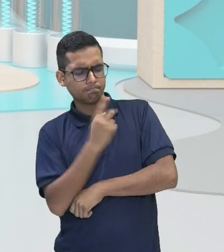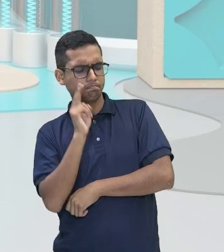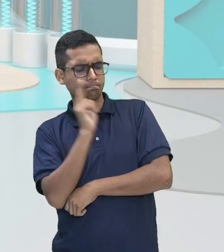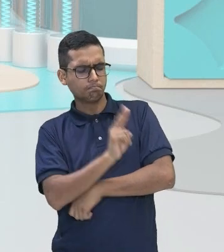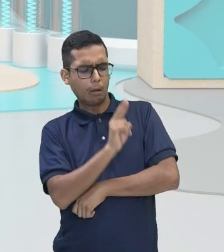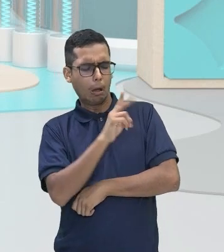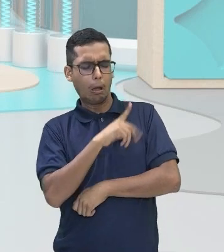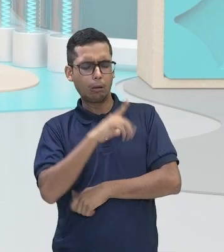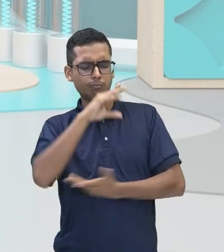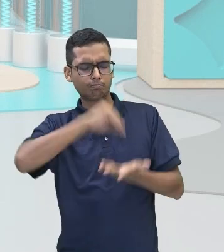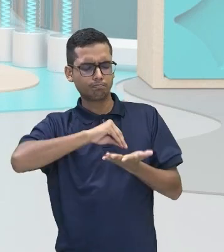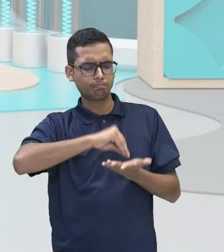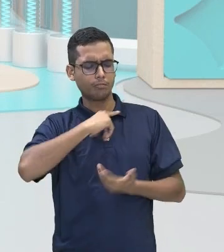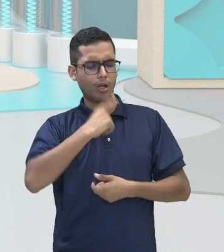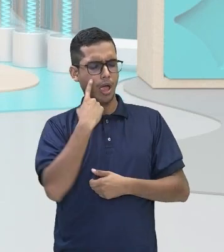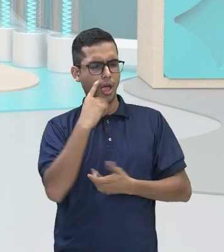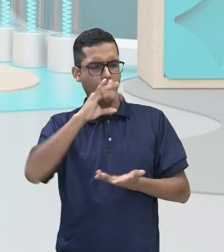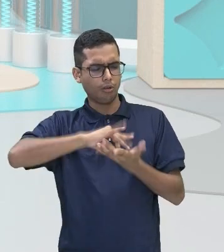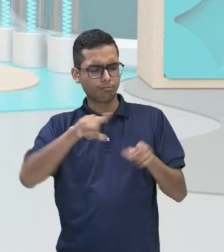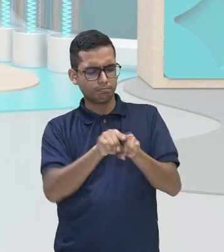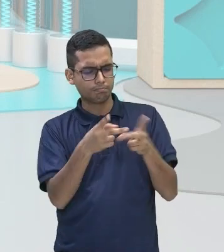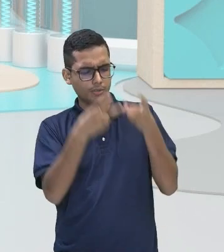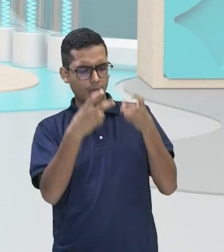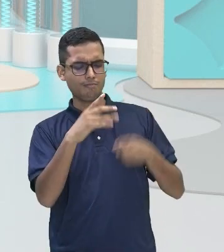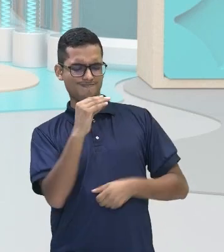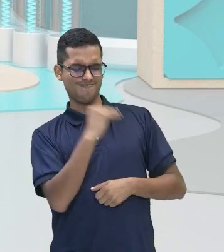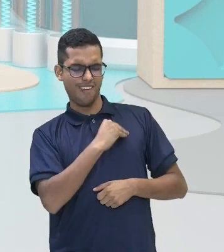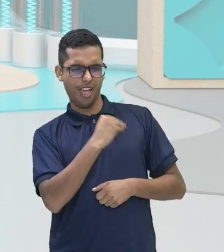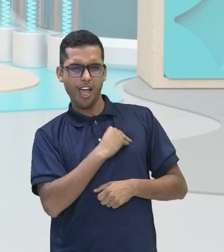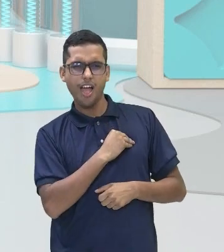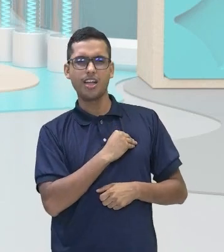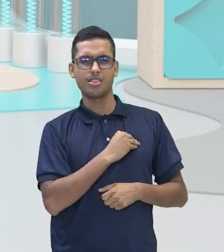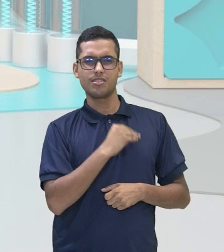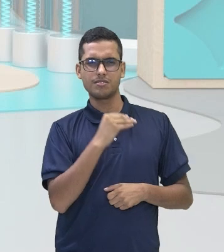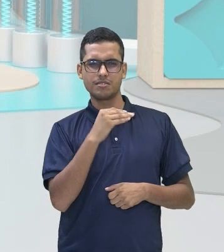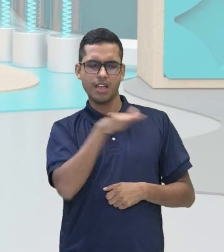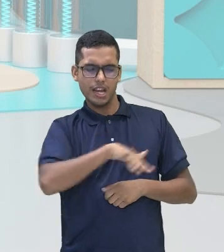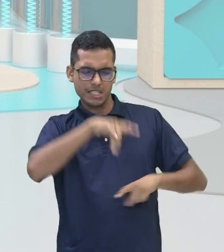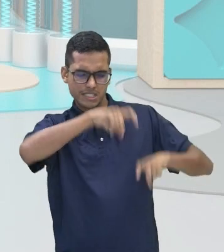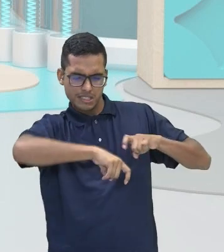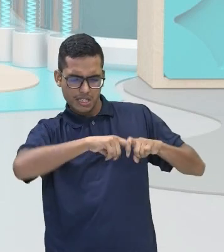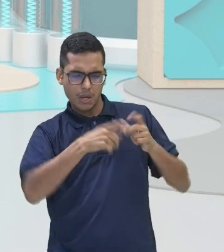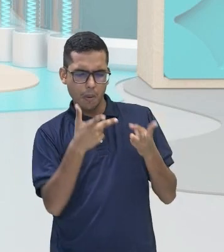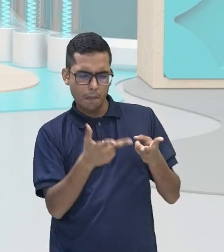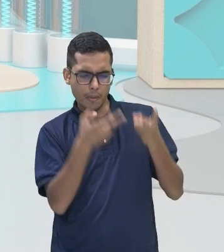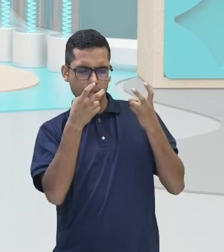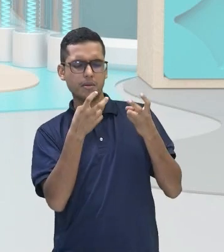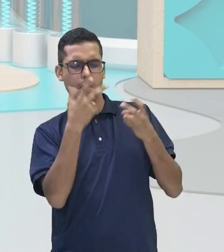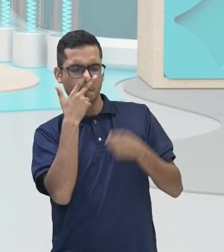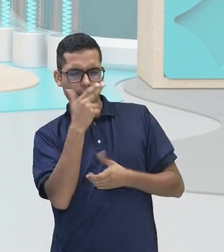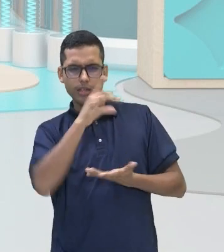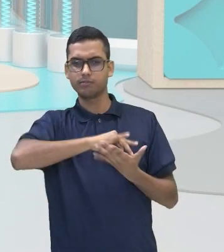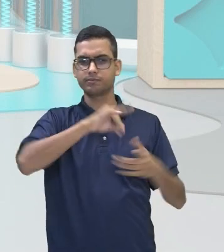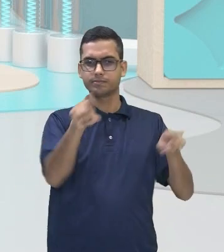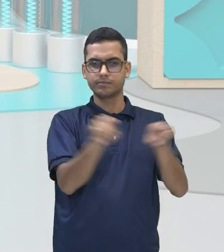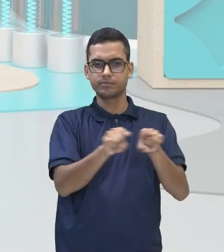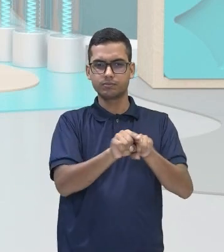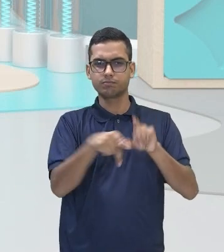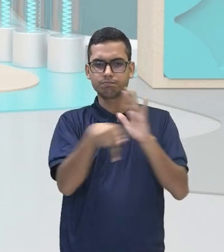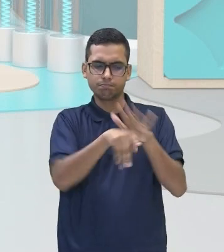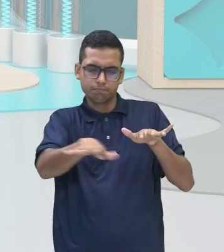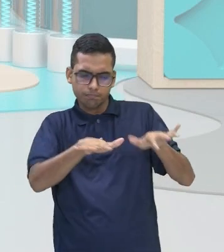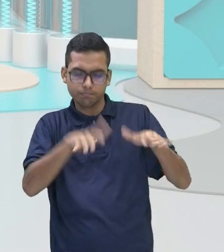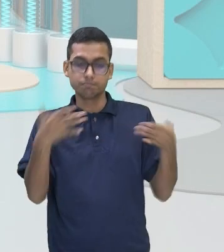mesmo sob essa ótica, ela tem algumas características ali na Idade Média. As danças folclóricas,